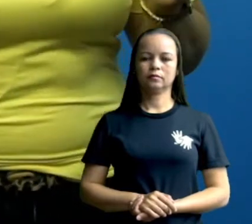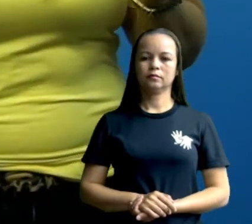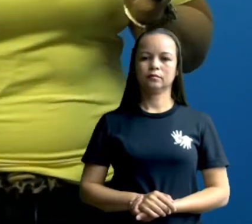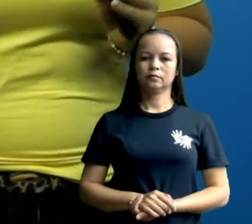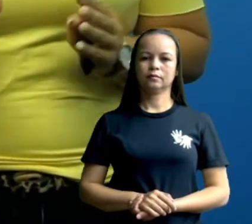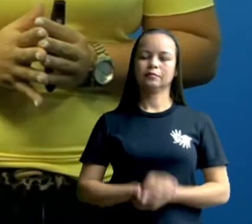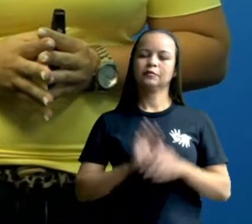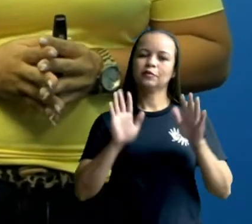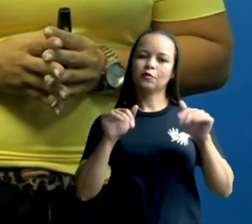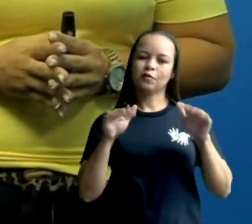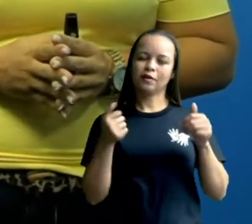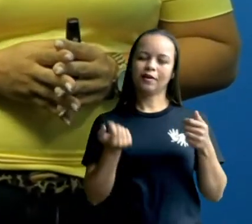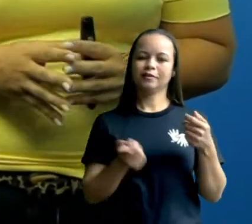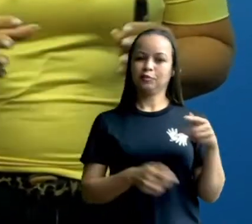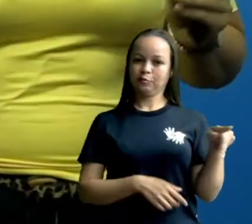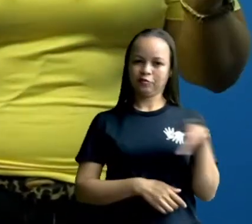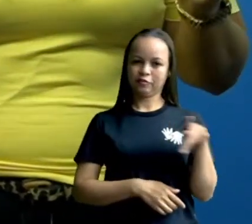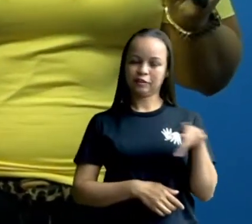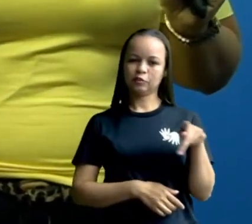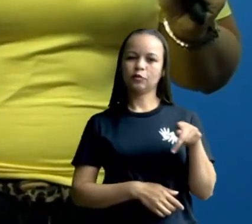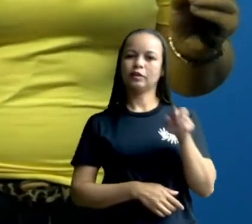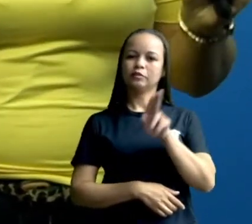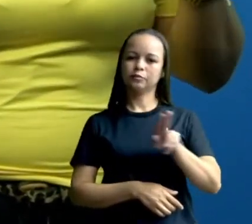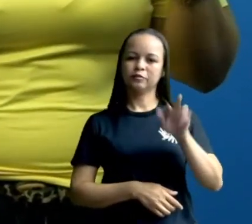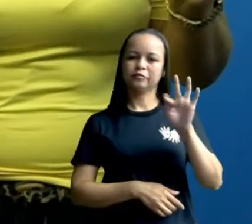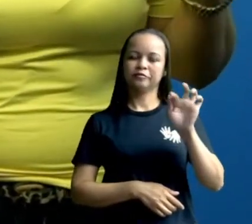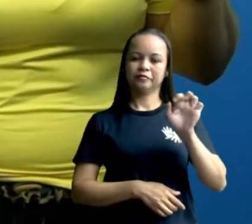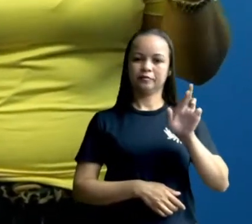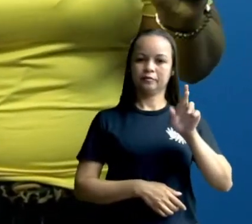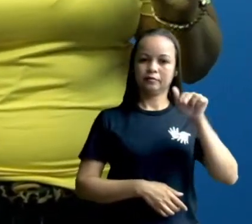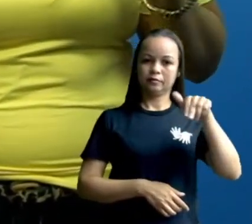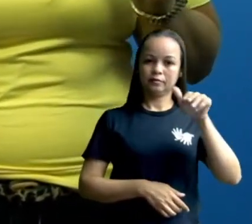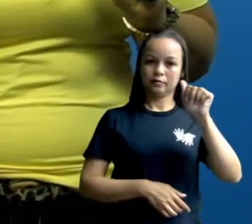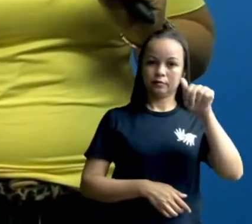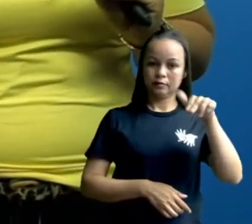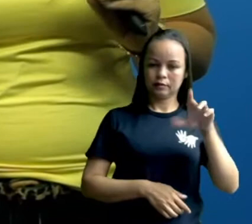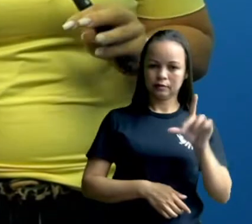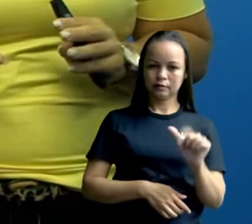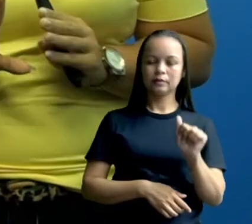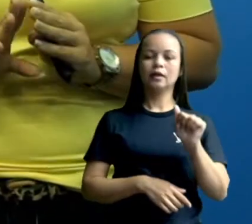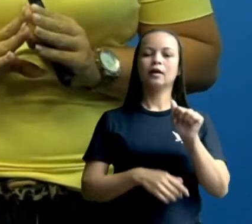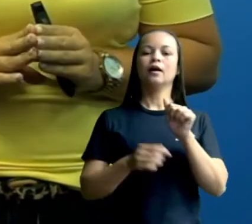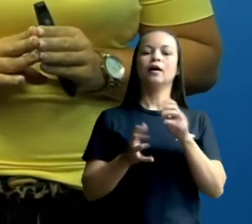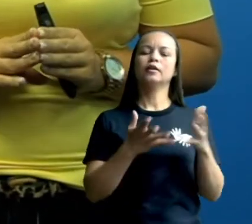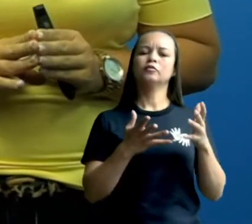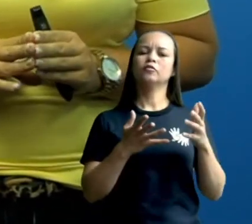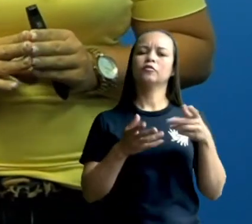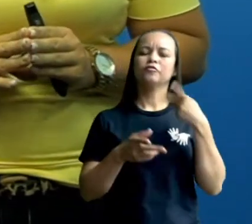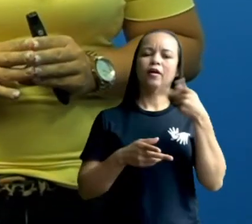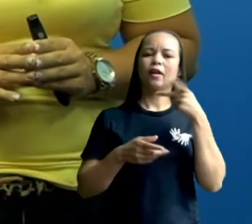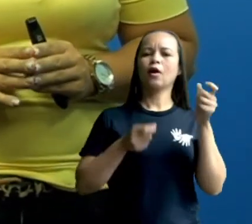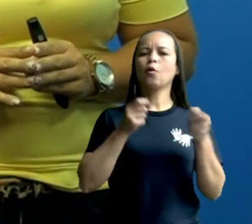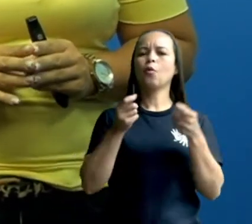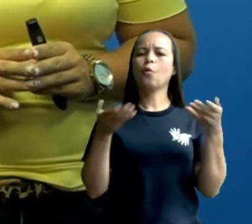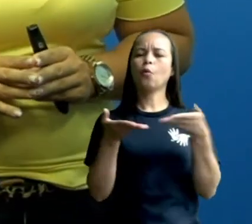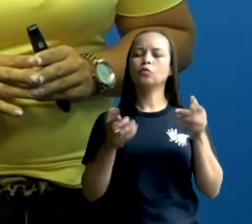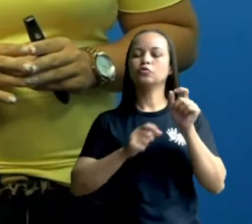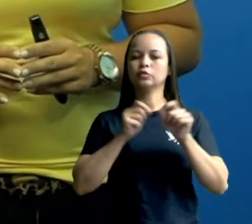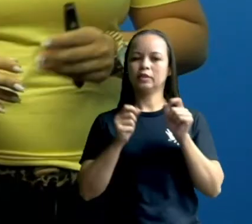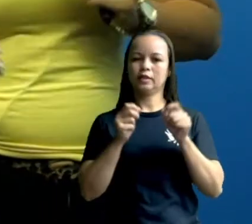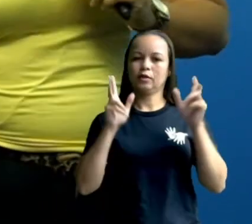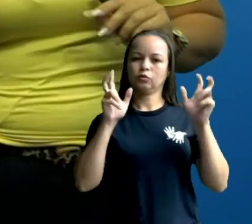Olá, eu sou a professora Fernanda. Vamos falar hoje sobre a independência do Brasil. História, segundo